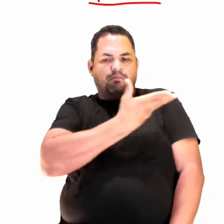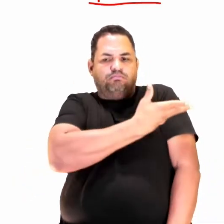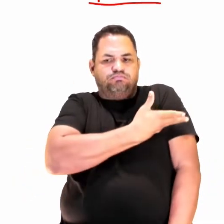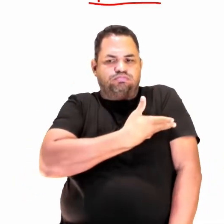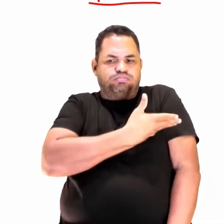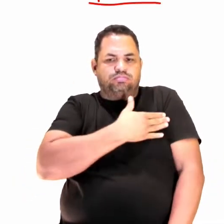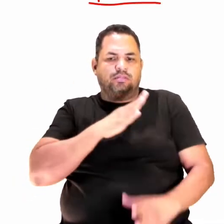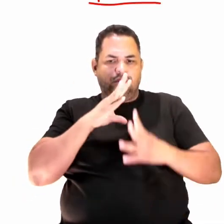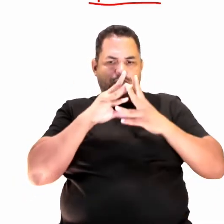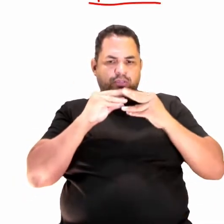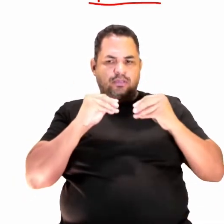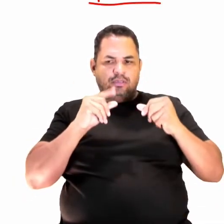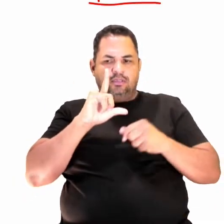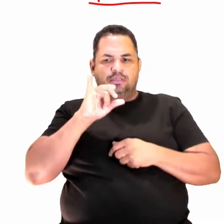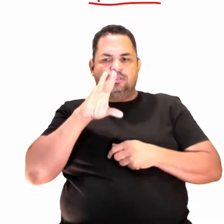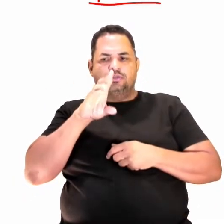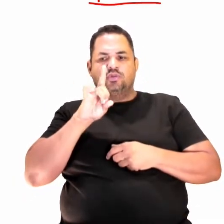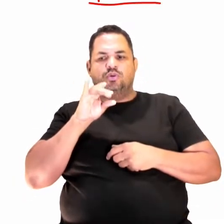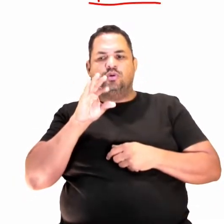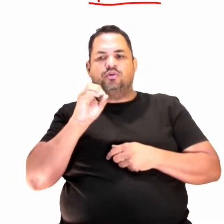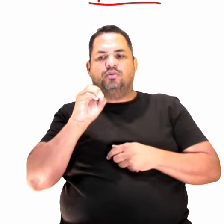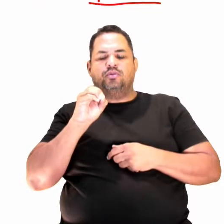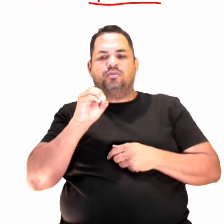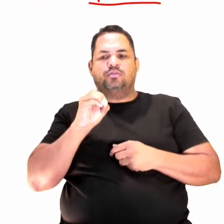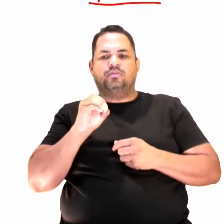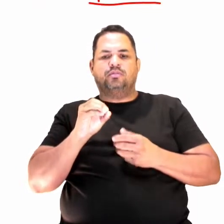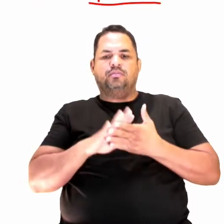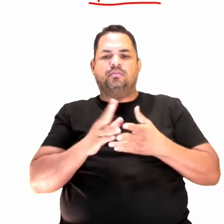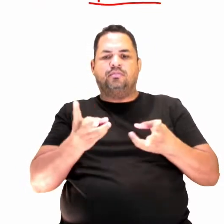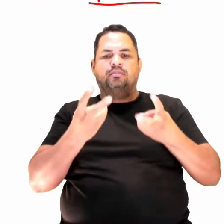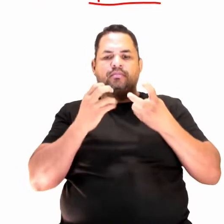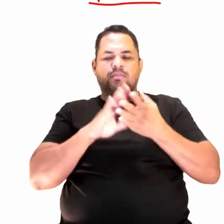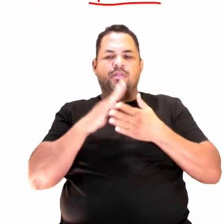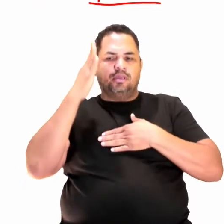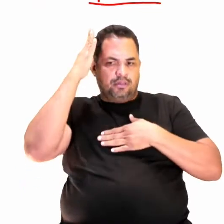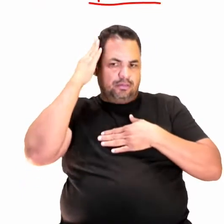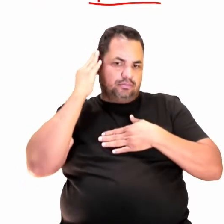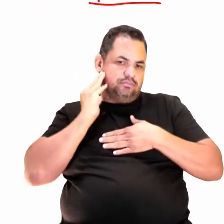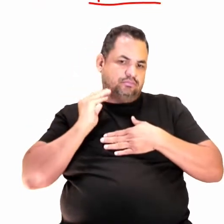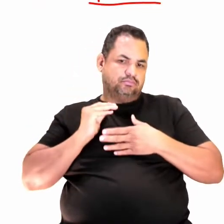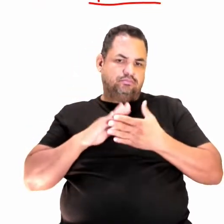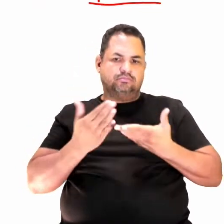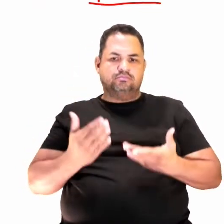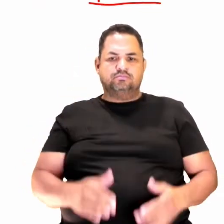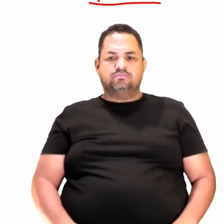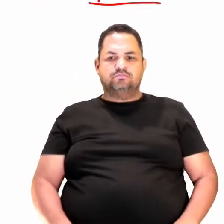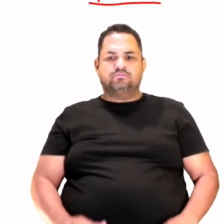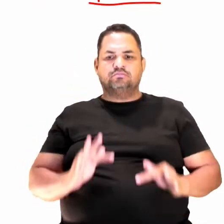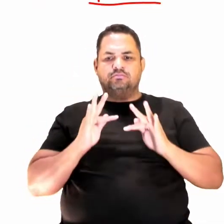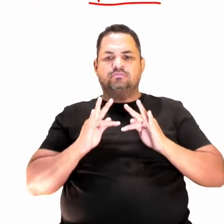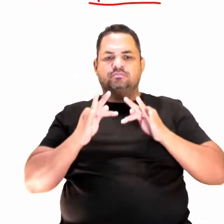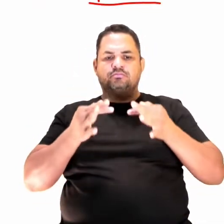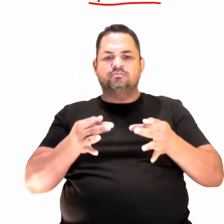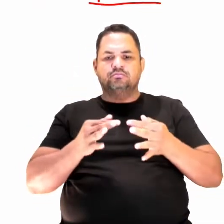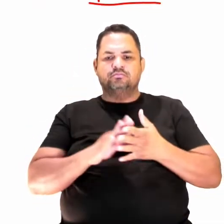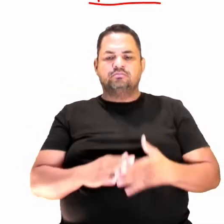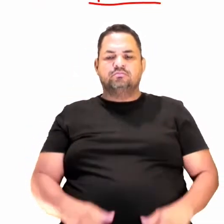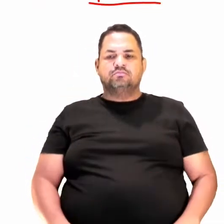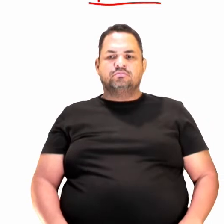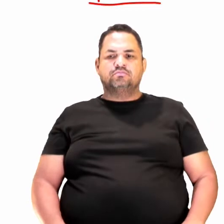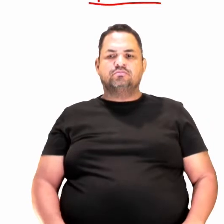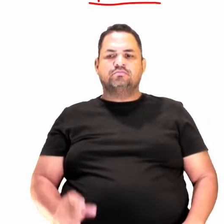ele no singular, no presente, você vai usar esses aqui, o is, o are ou o am,